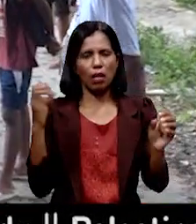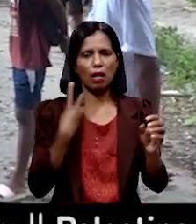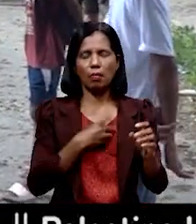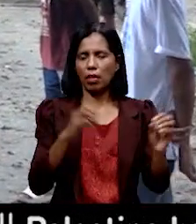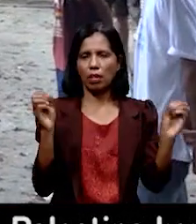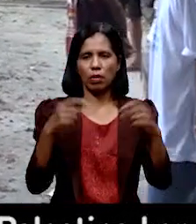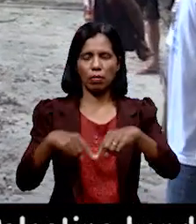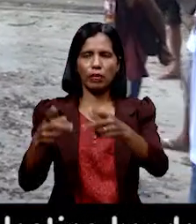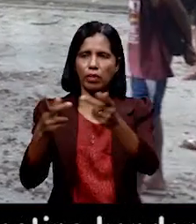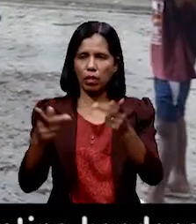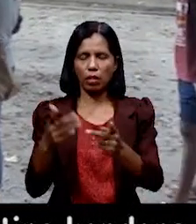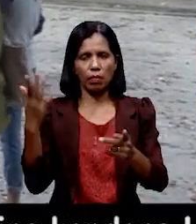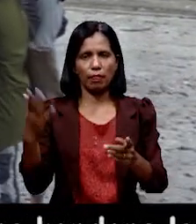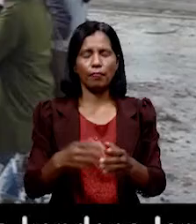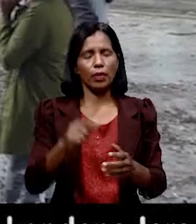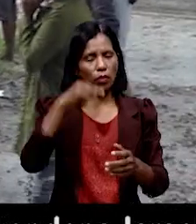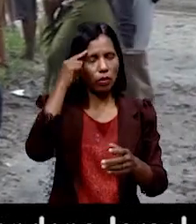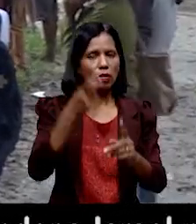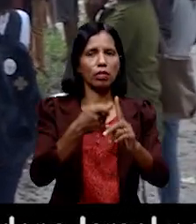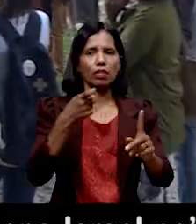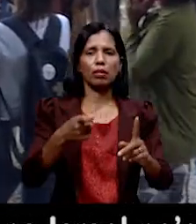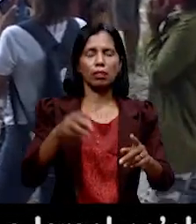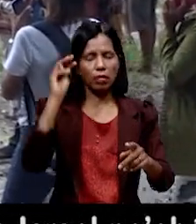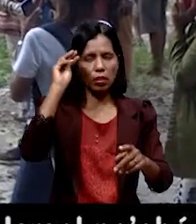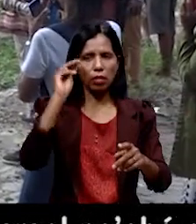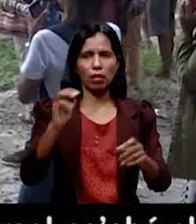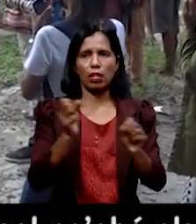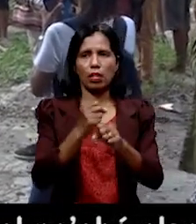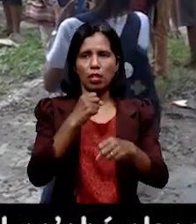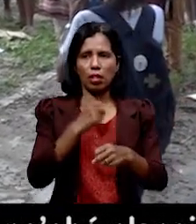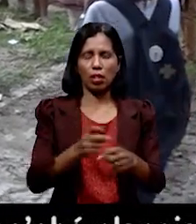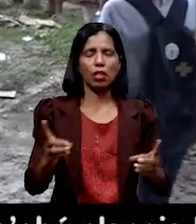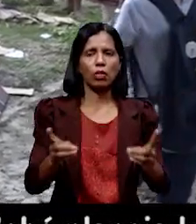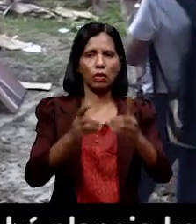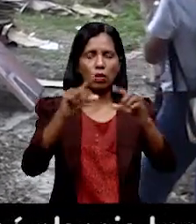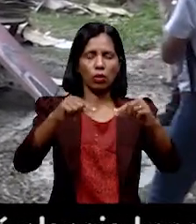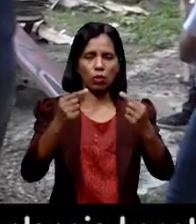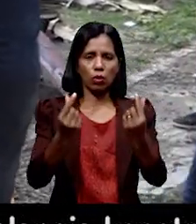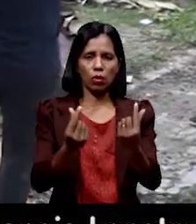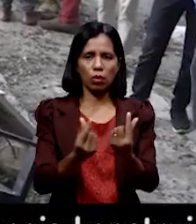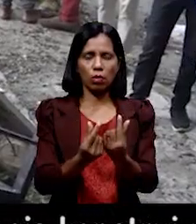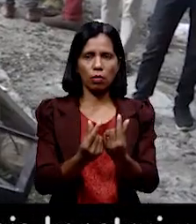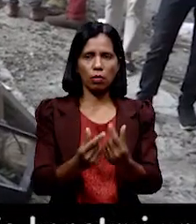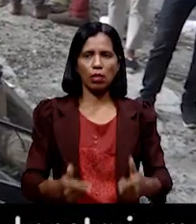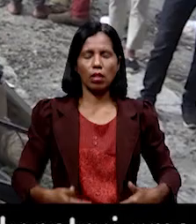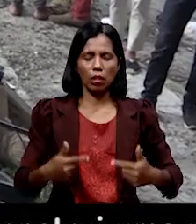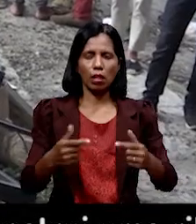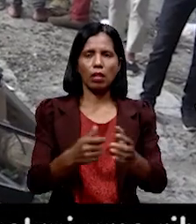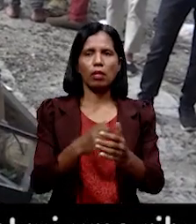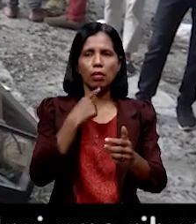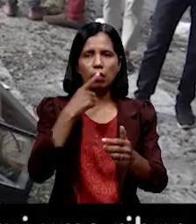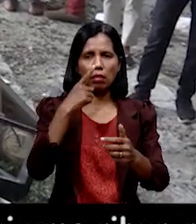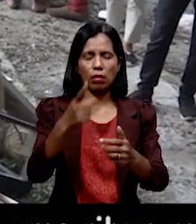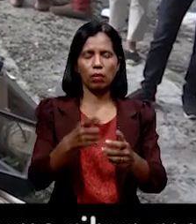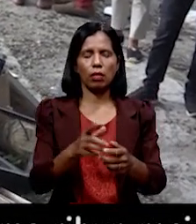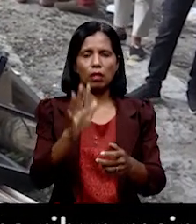enkanto, goberno, liu, liu, ministero, competente, halo, despeza, administrativa, asor, grupo, artemoris, baseaba, lei, numero, e, barra, ringgora,